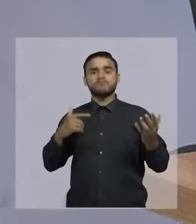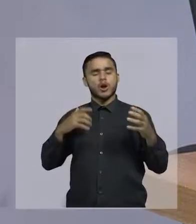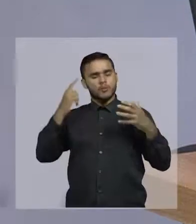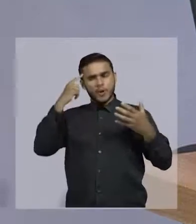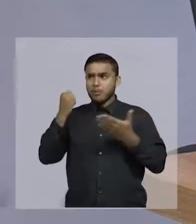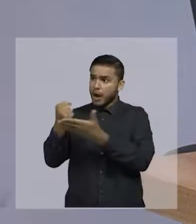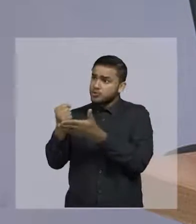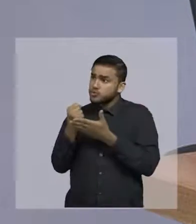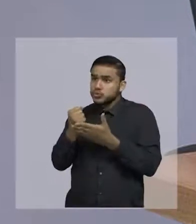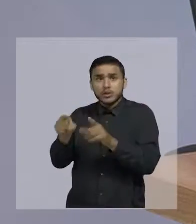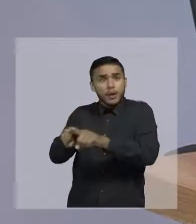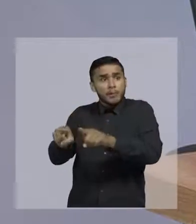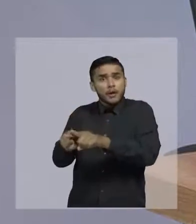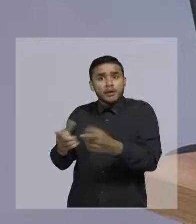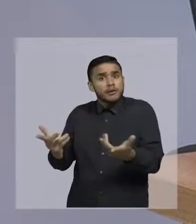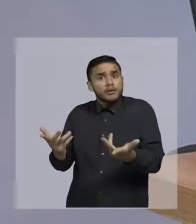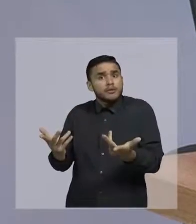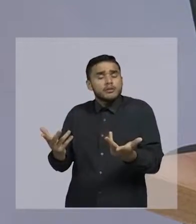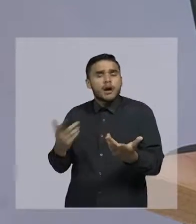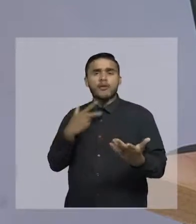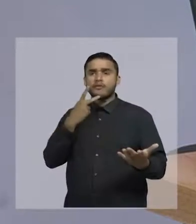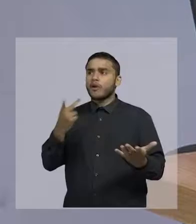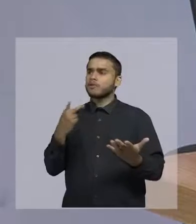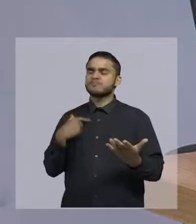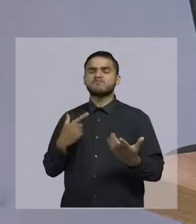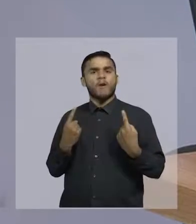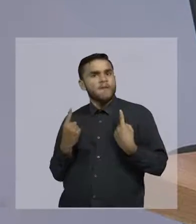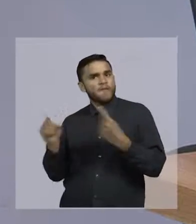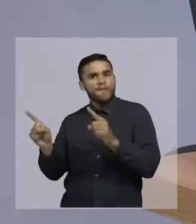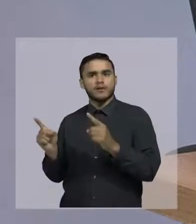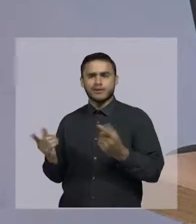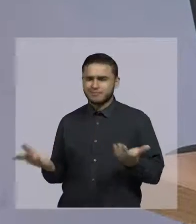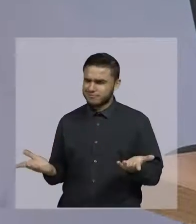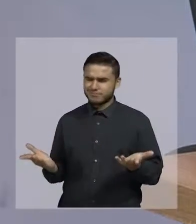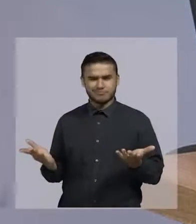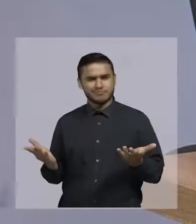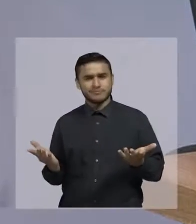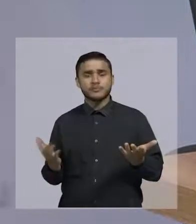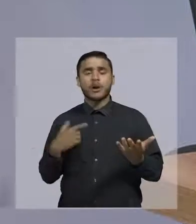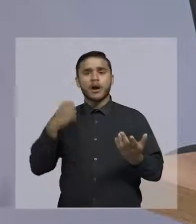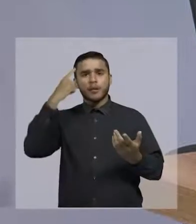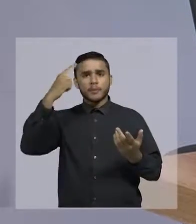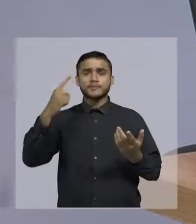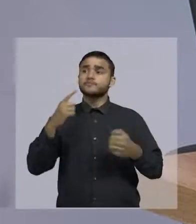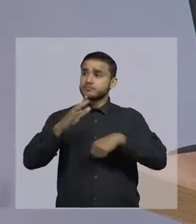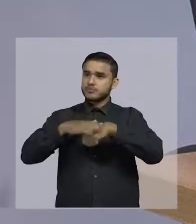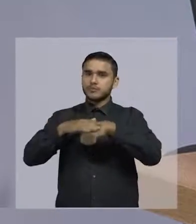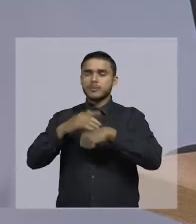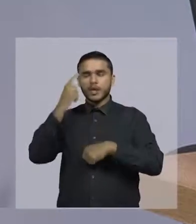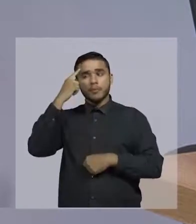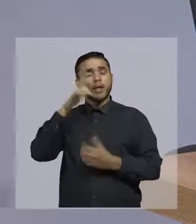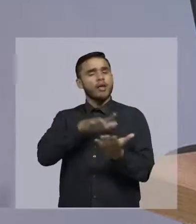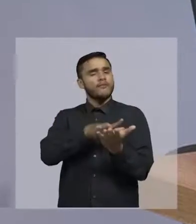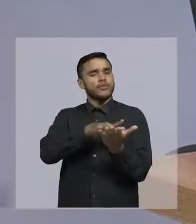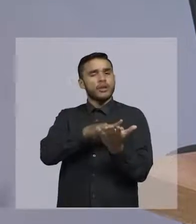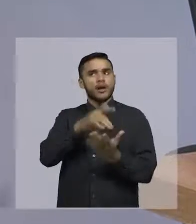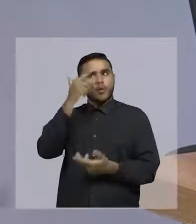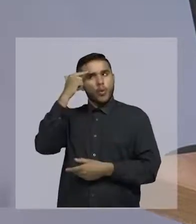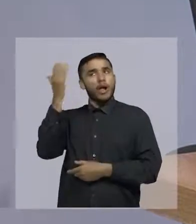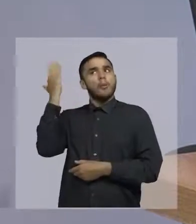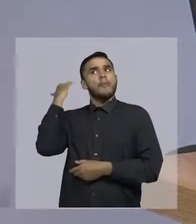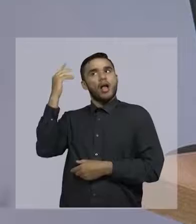do rico ter sido ajudado por ele, ou pelo menos não sofreu nada com ele, e ser contra,